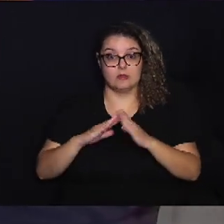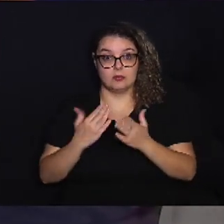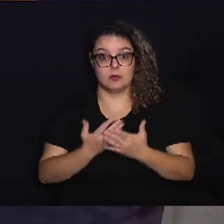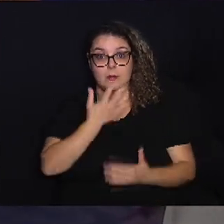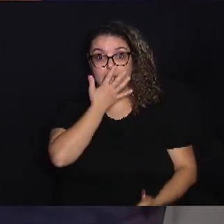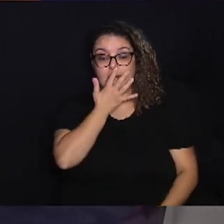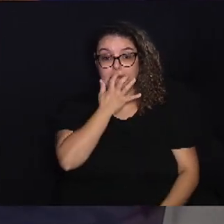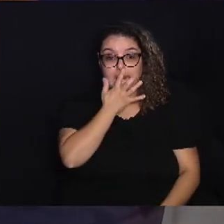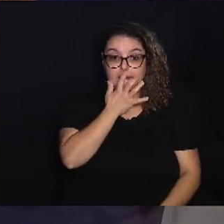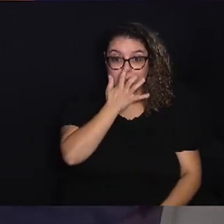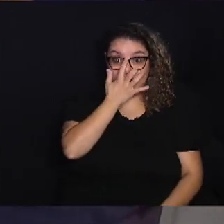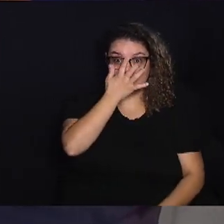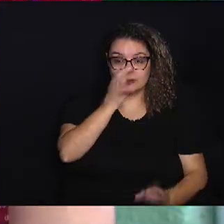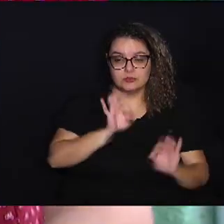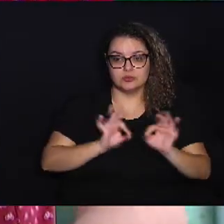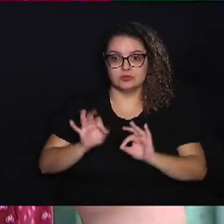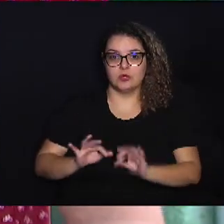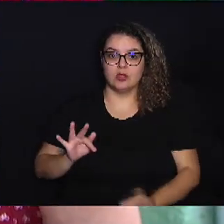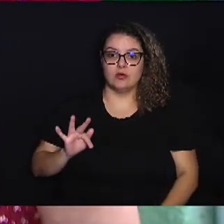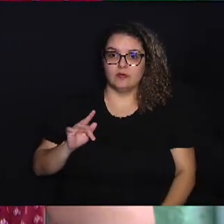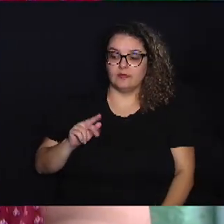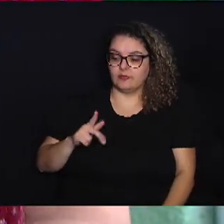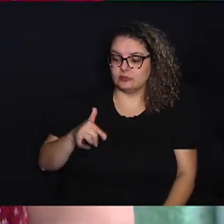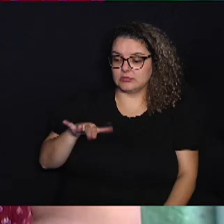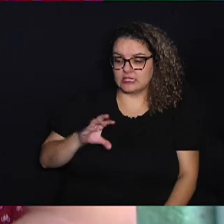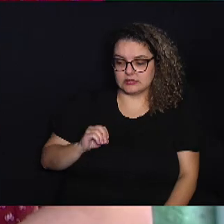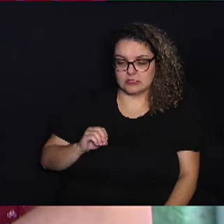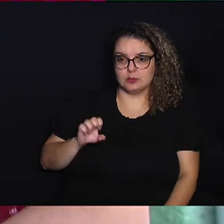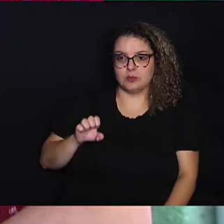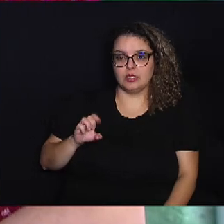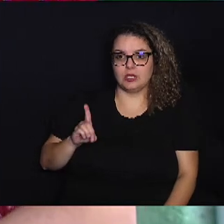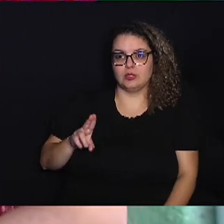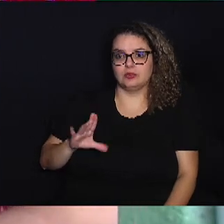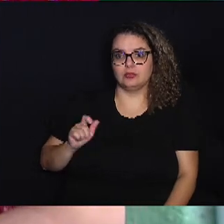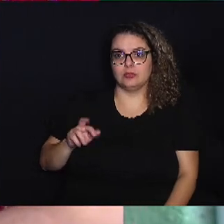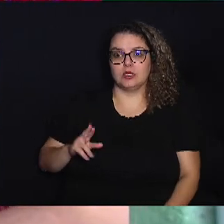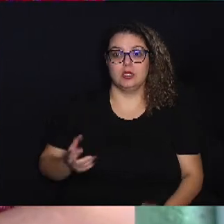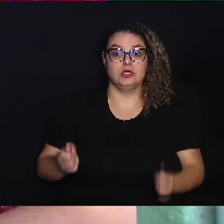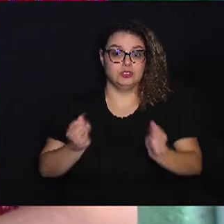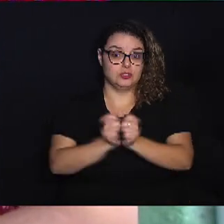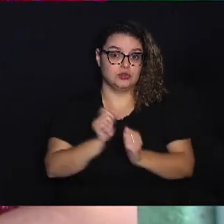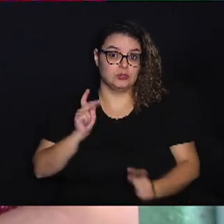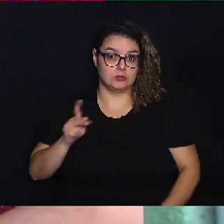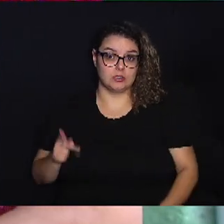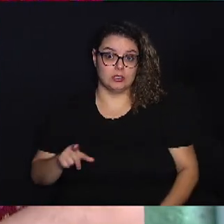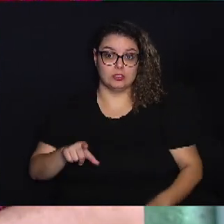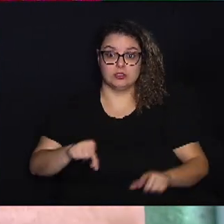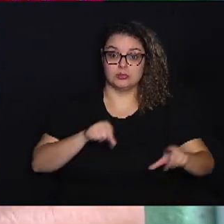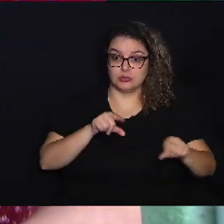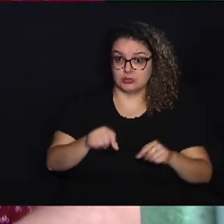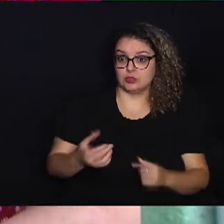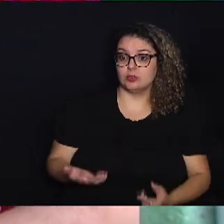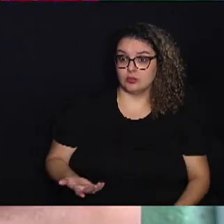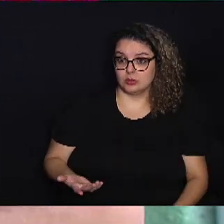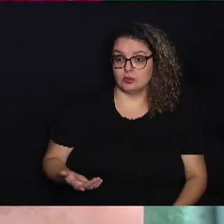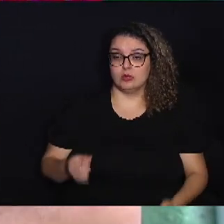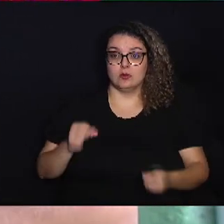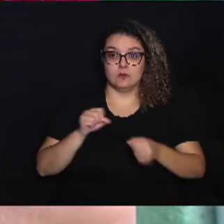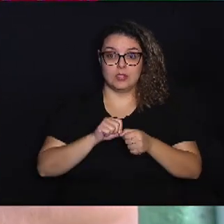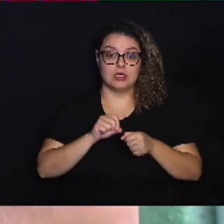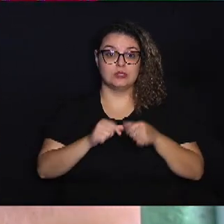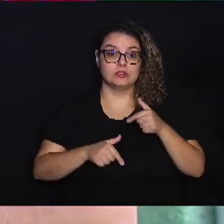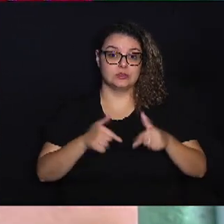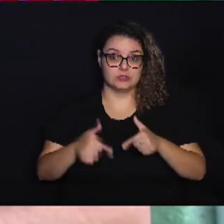de um projeto da Fundação Educar. Dentro dessa parceria, junto com os professores, nós optamos por fazer o trabalho